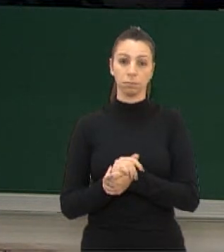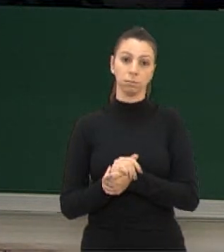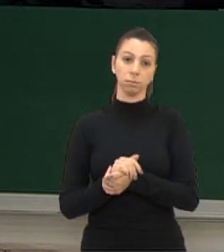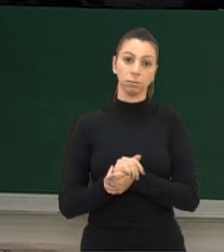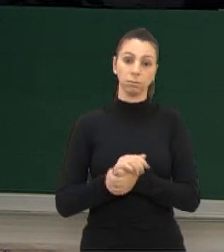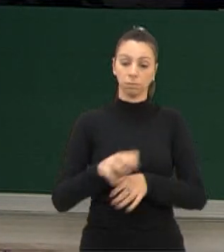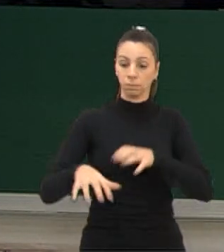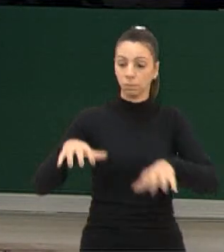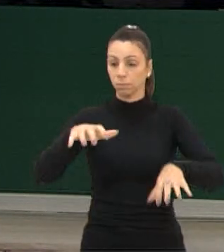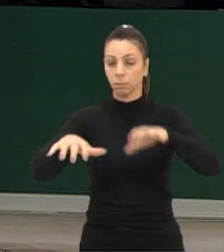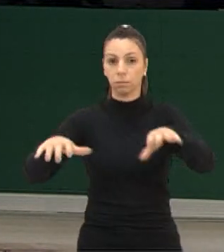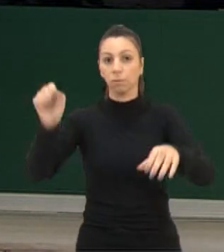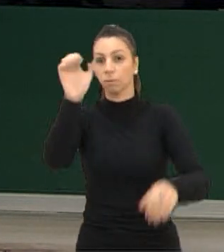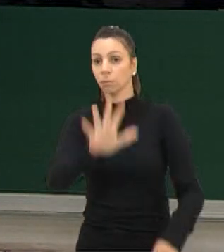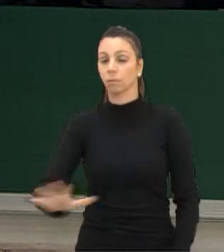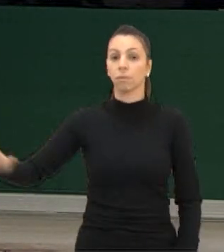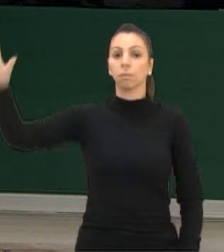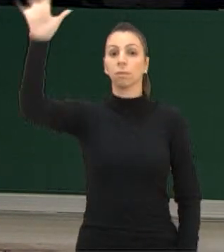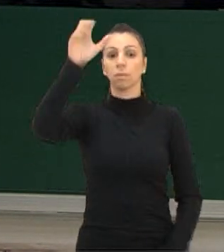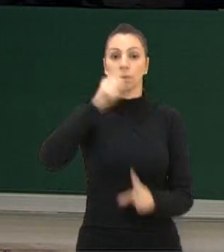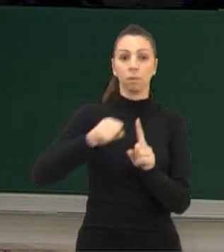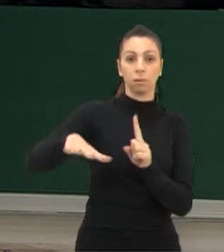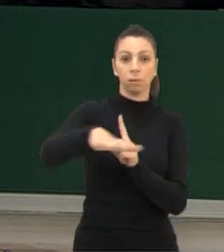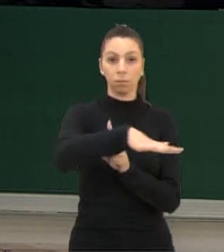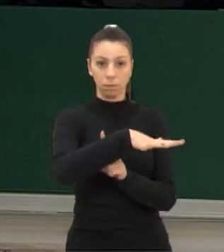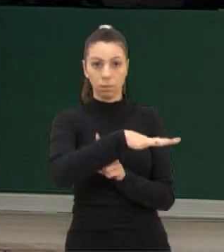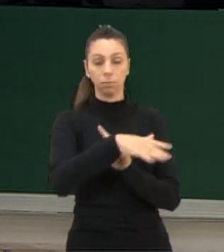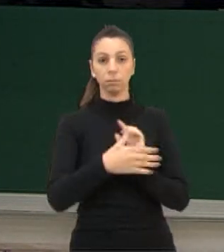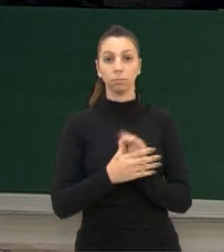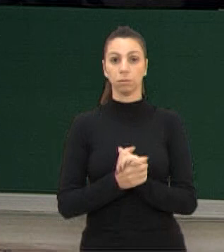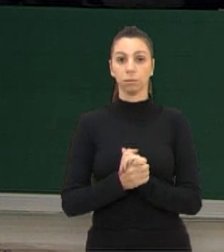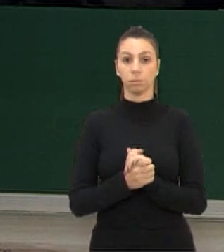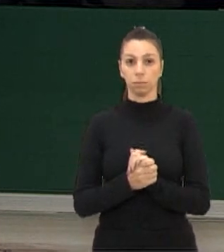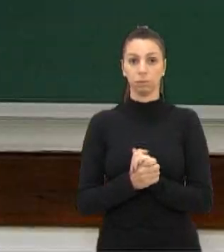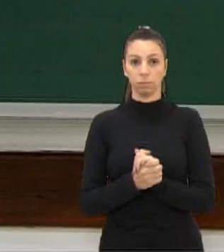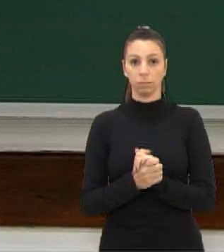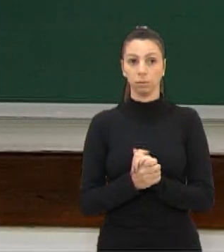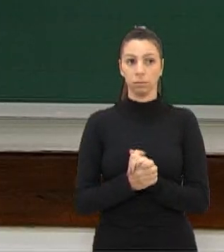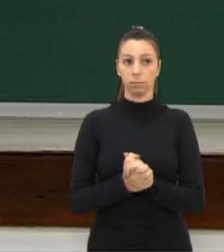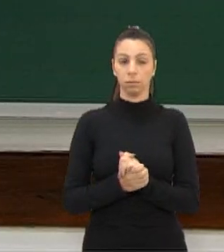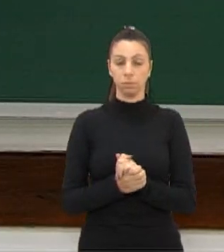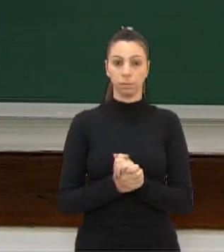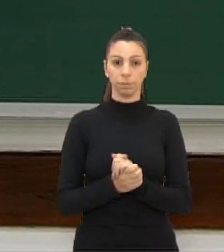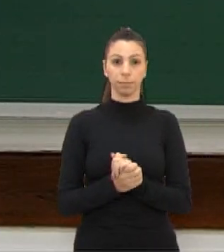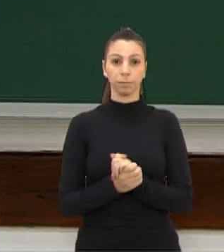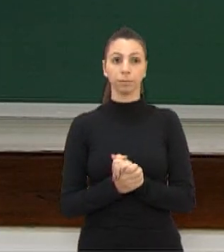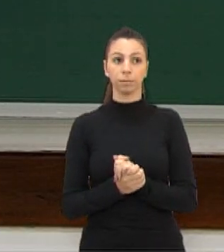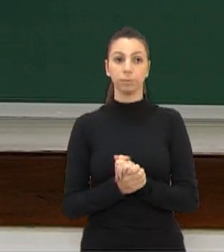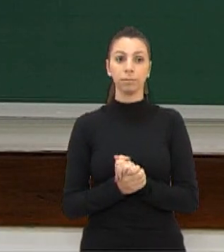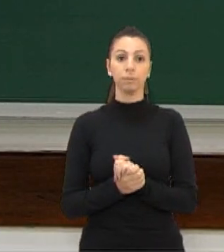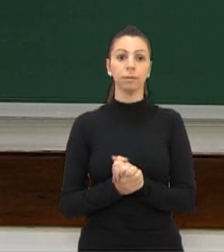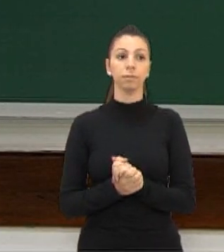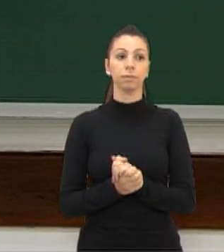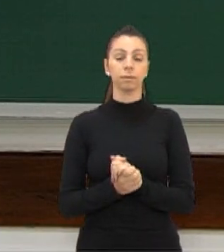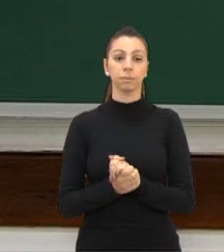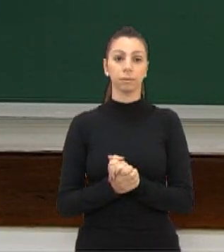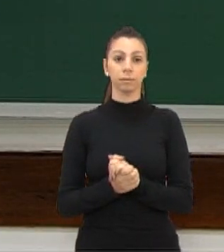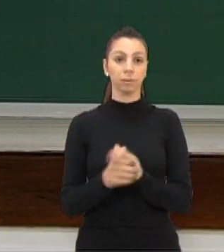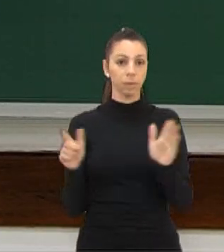né, objetivo de sua sociedade. Legal? Vamos lá? Vamos fazer então um